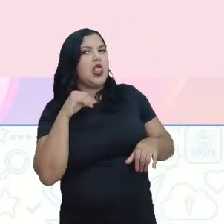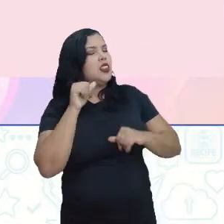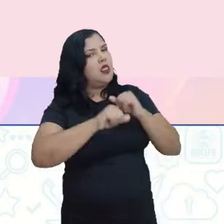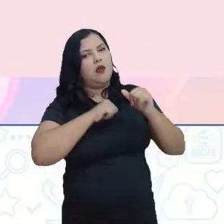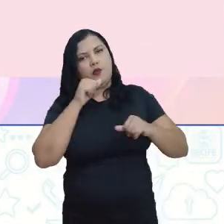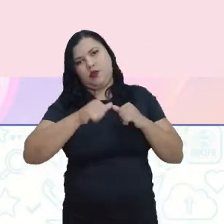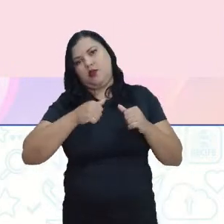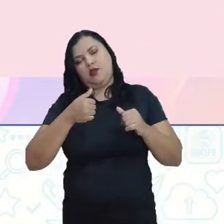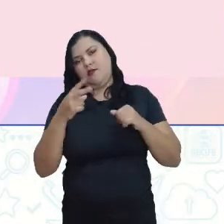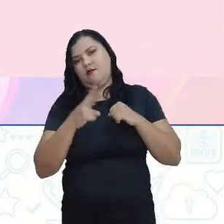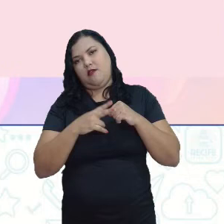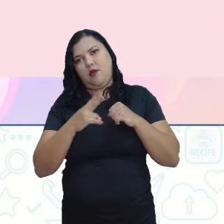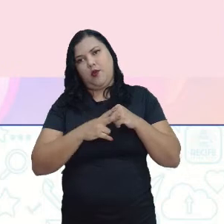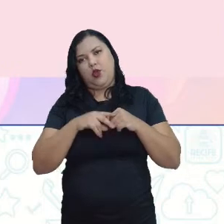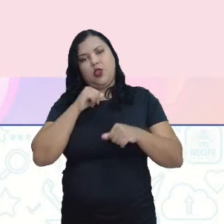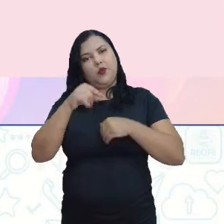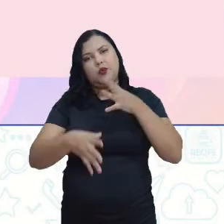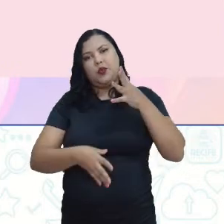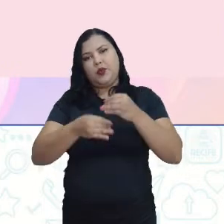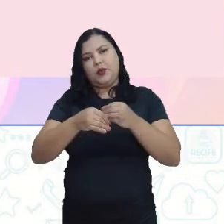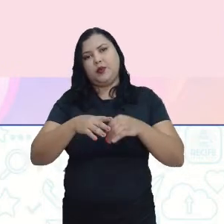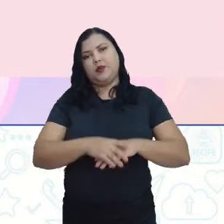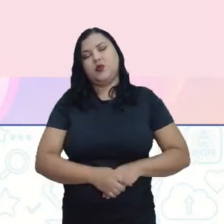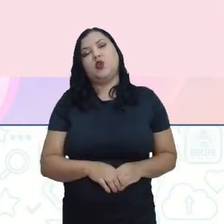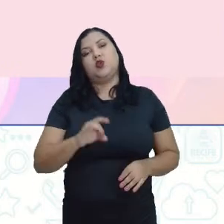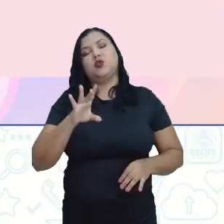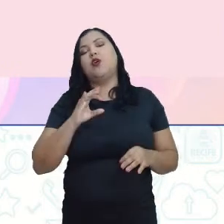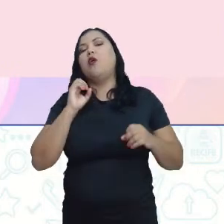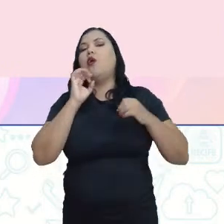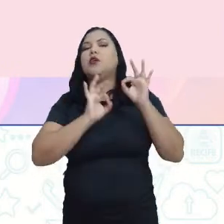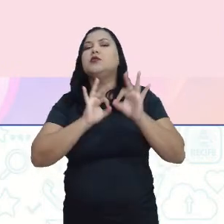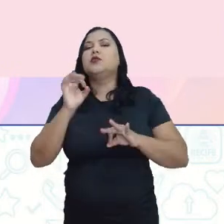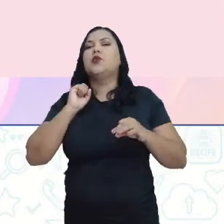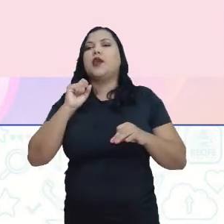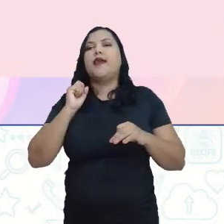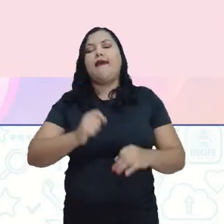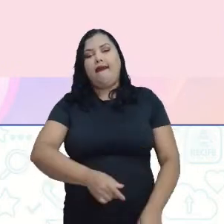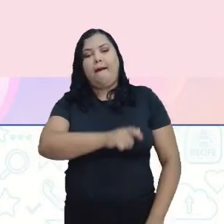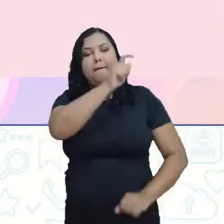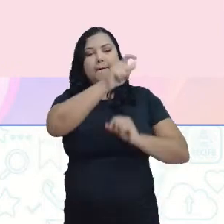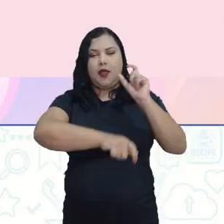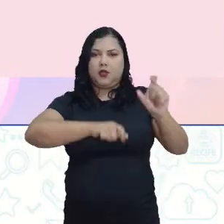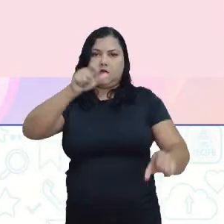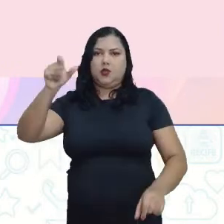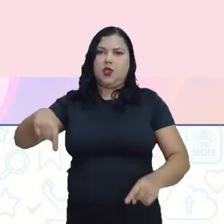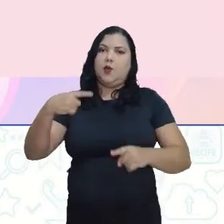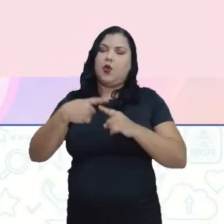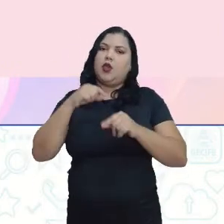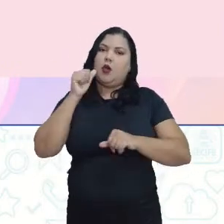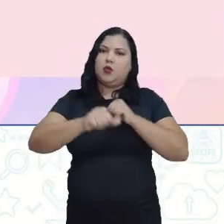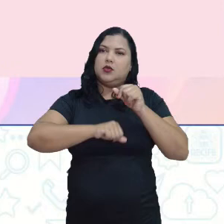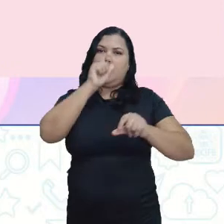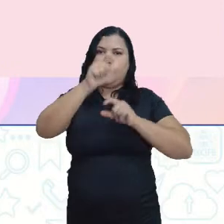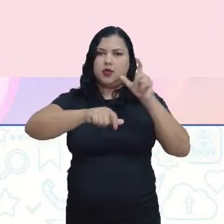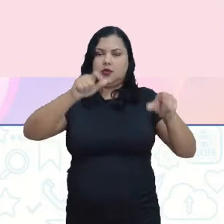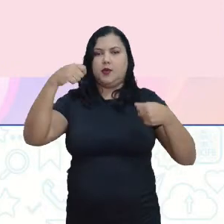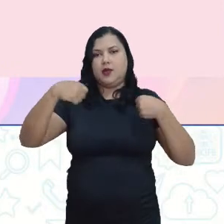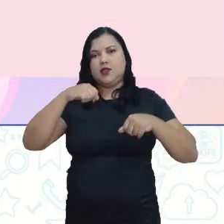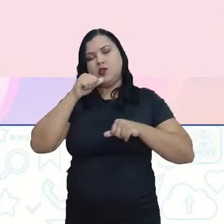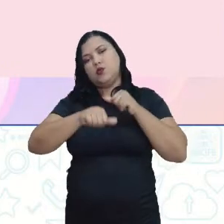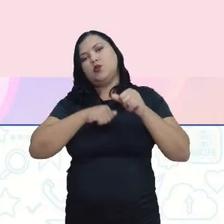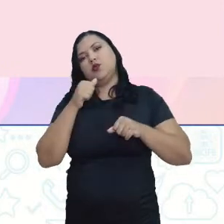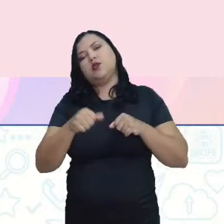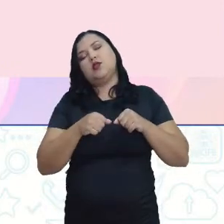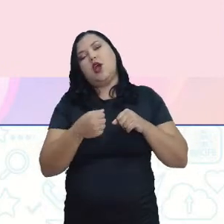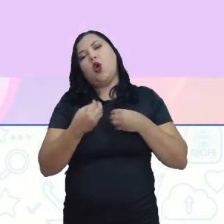verbo. Eu não mudei o complemento do verbo. Eu só fiz o quê? Eu mudei a pessoa. E porque eu mudei a pessoa, eu preciso mudar a conjugação